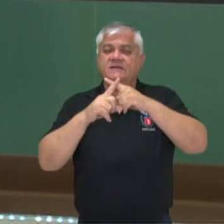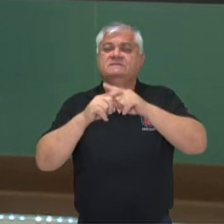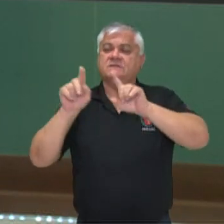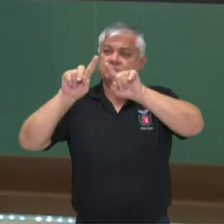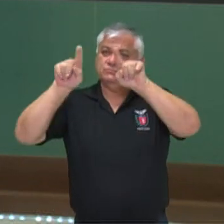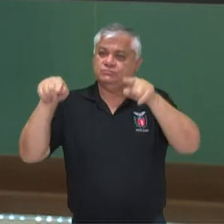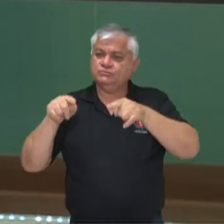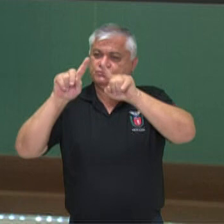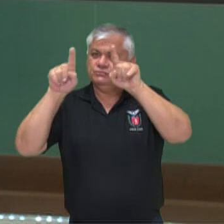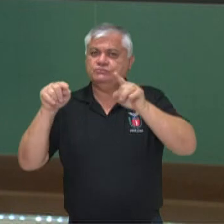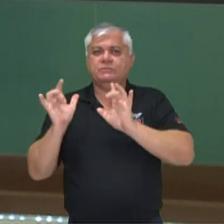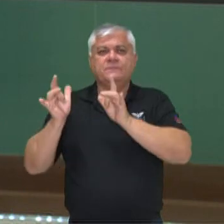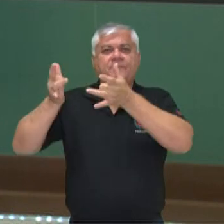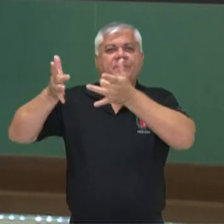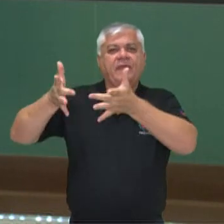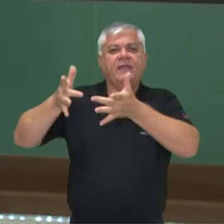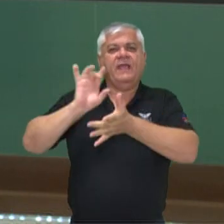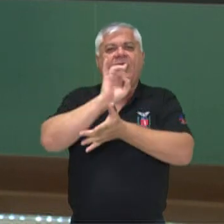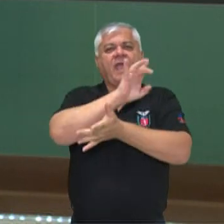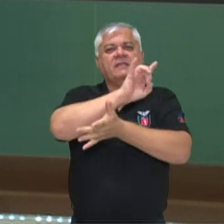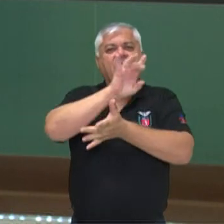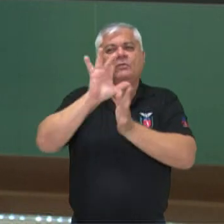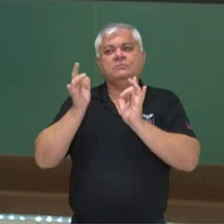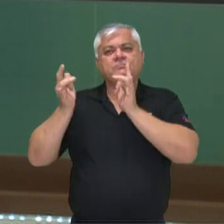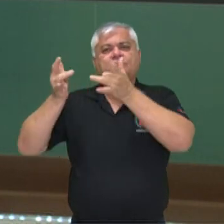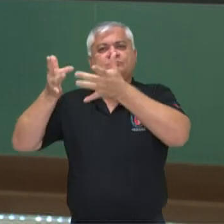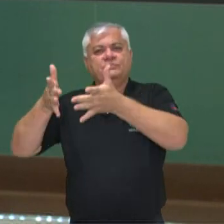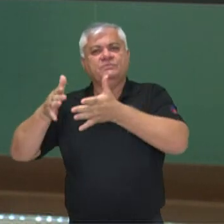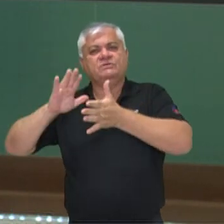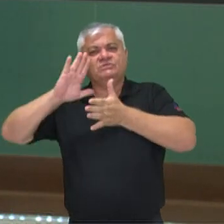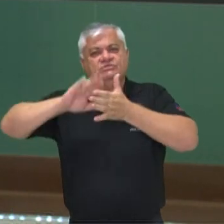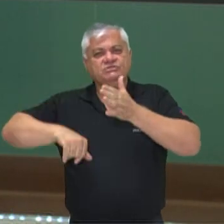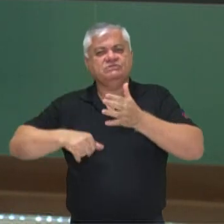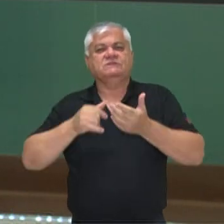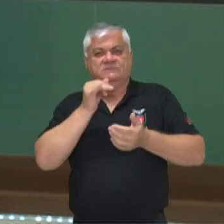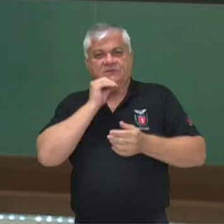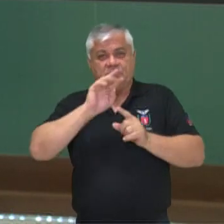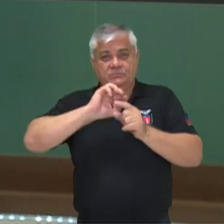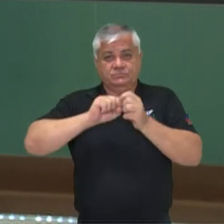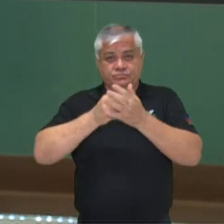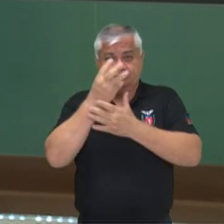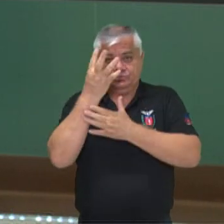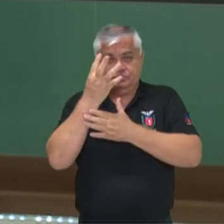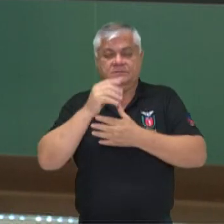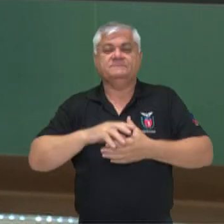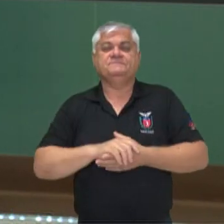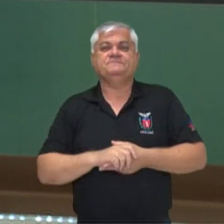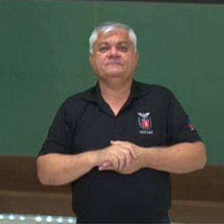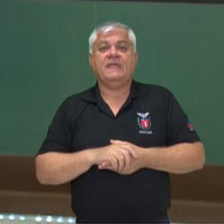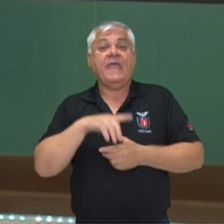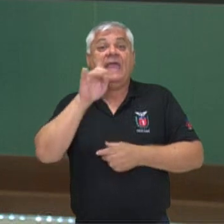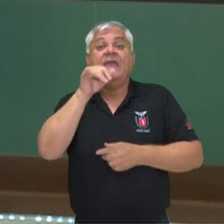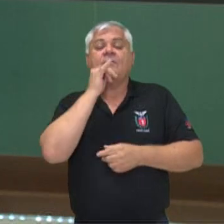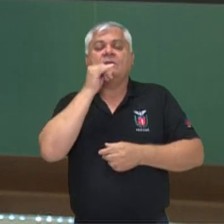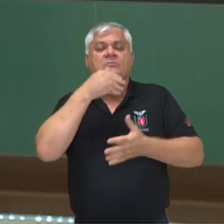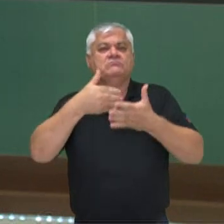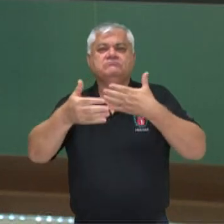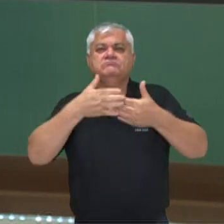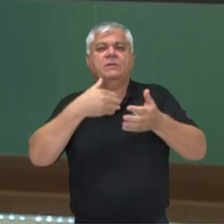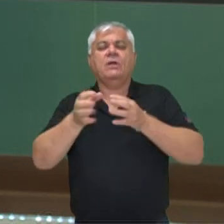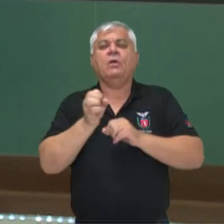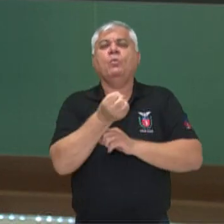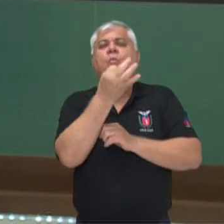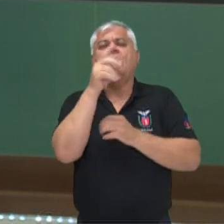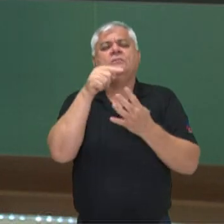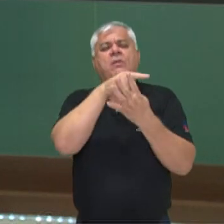dos parênteses o que sobrar de cada uma das parcelas, tirando esse fator comum, tá bom? Então, essa independe de quantos termos